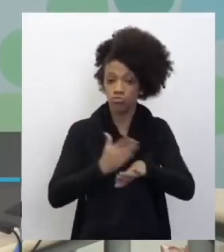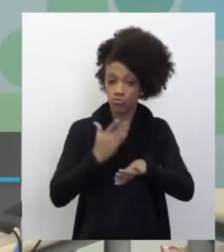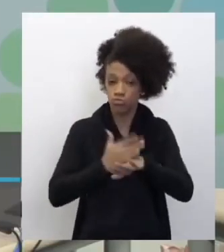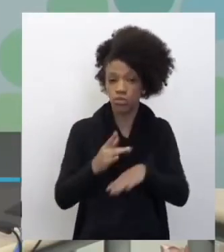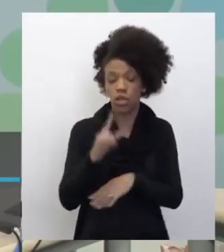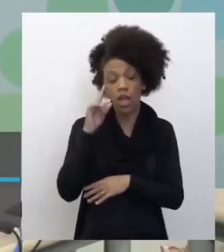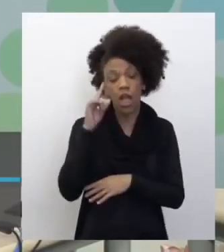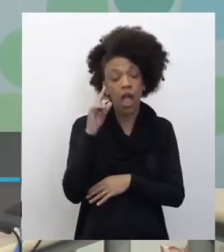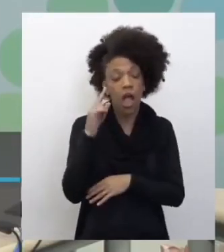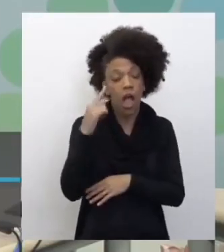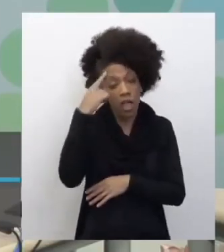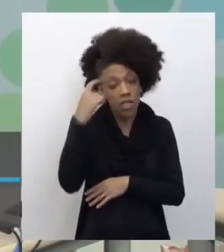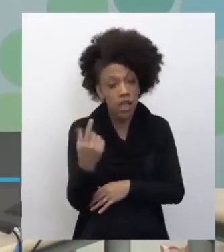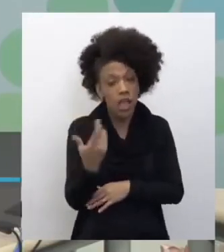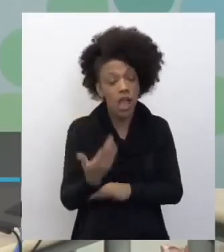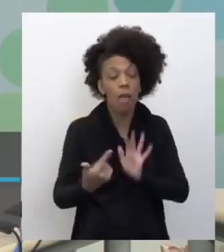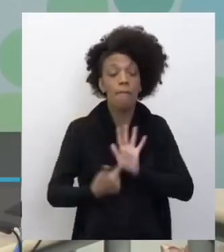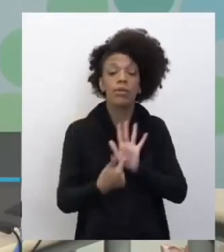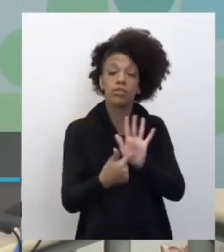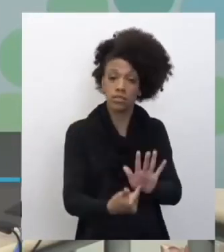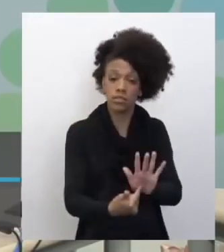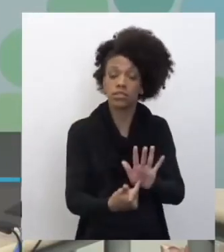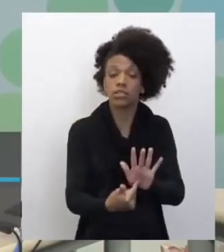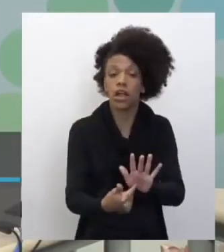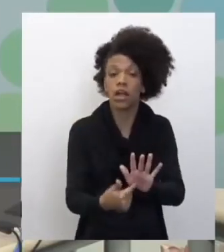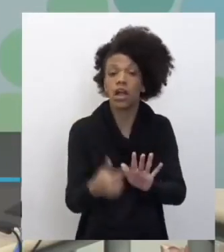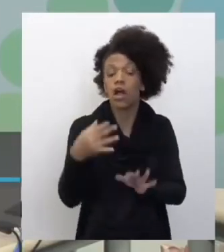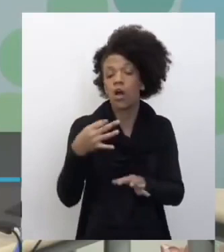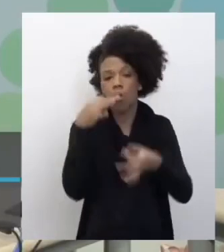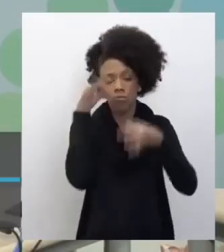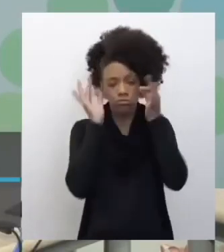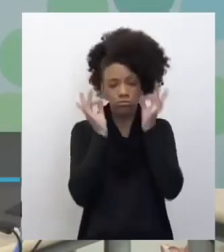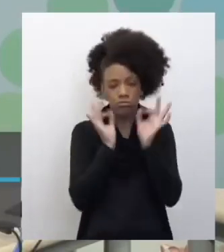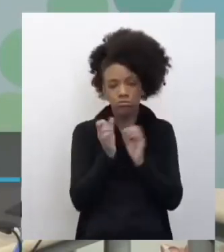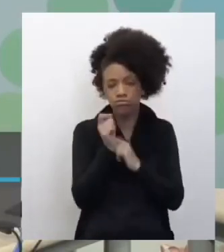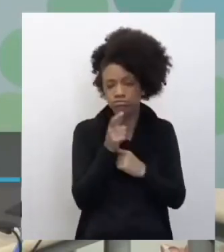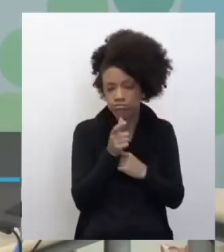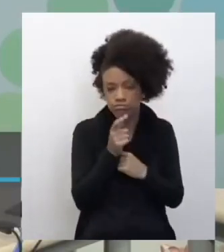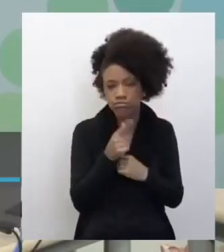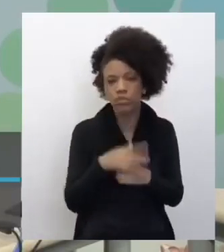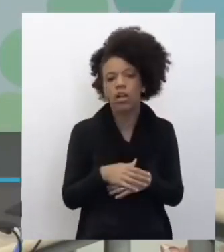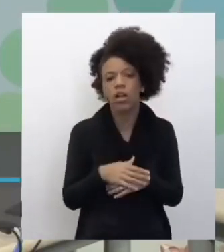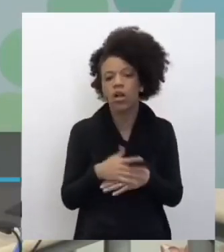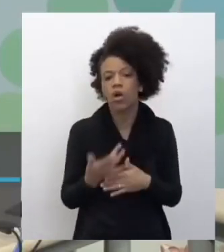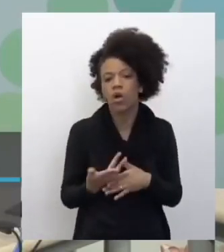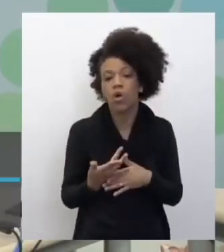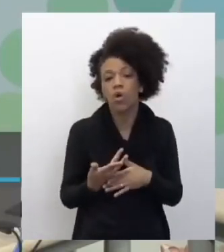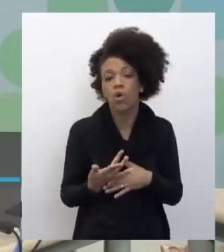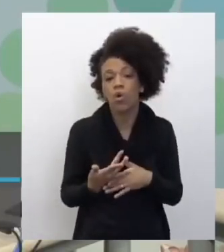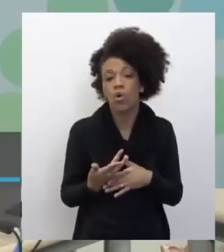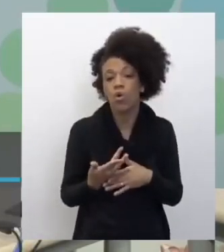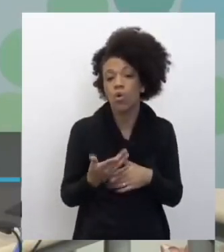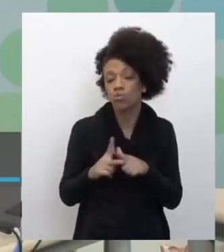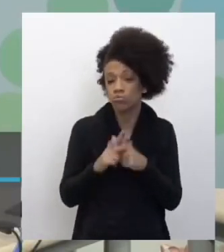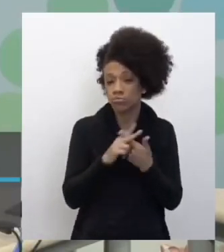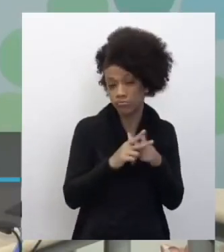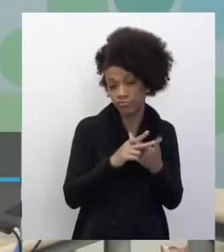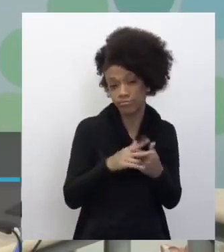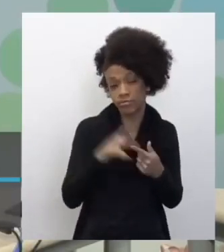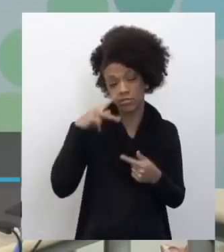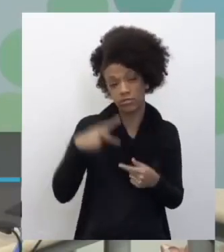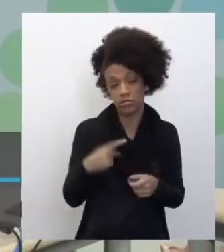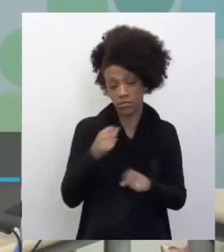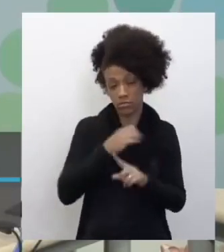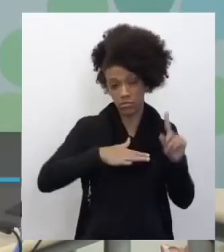é mostrar justamente, através da caricatura, através da sátira, os defeitos humanos, os defeitos da sociedade humana.